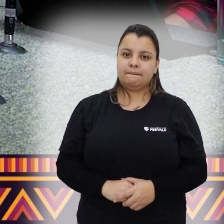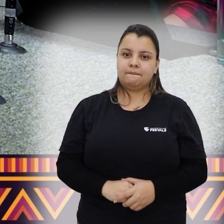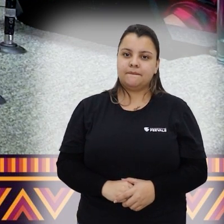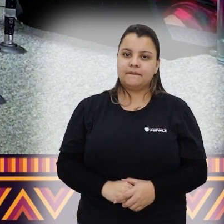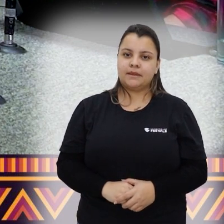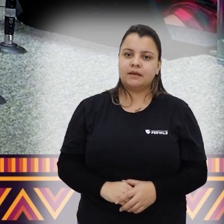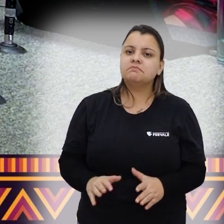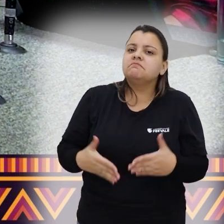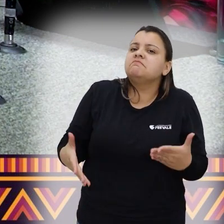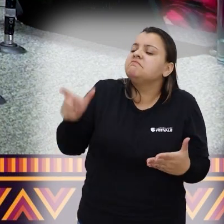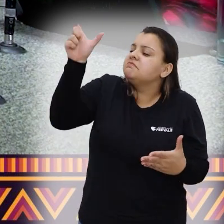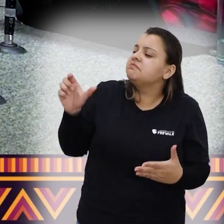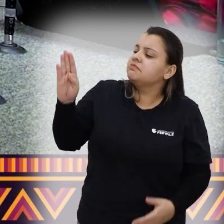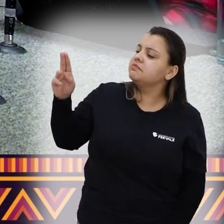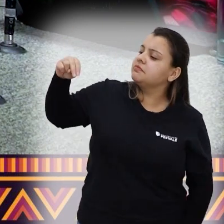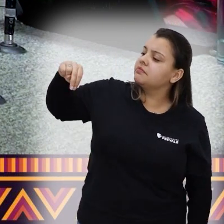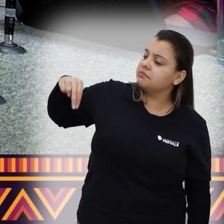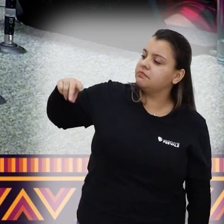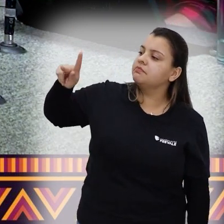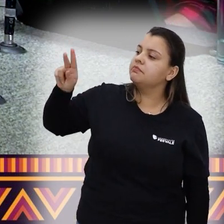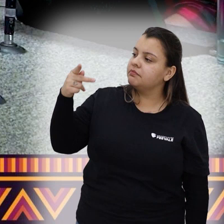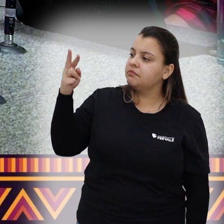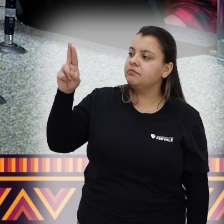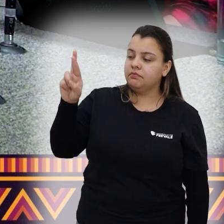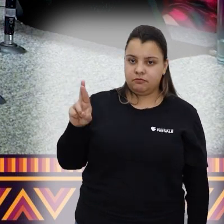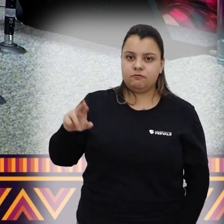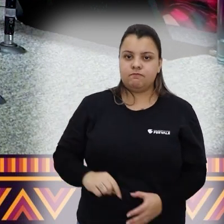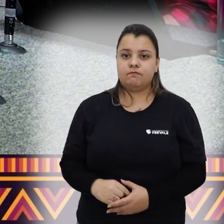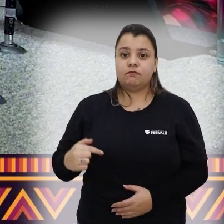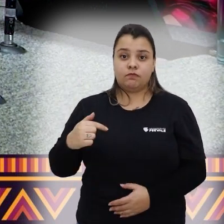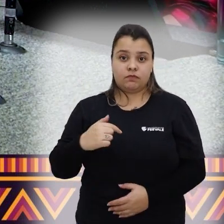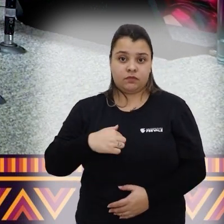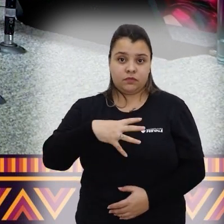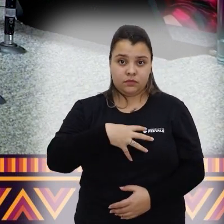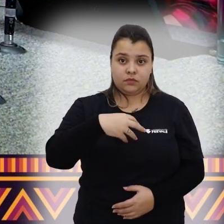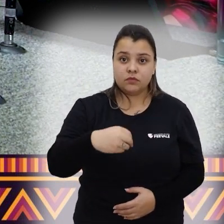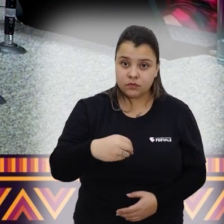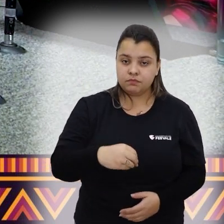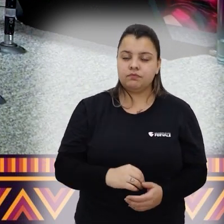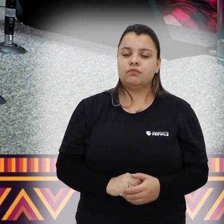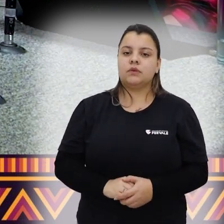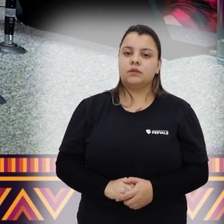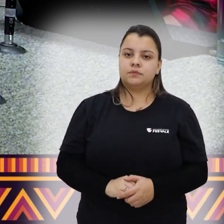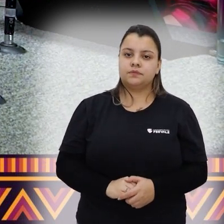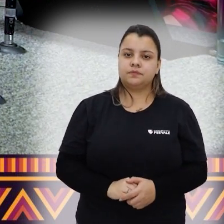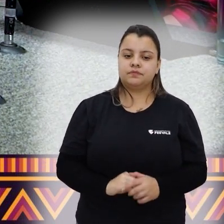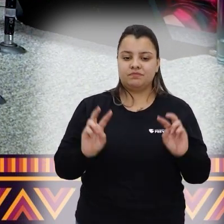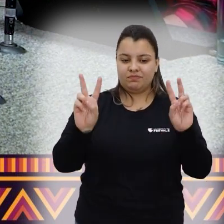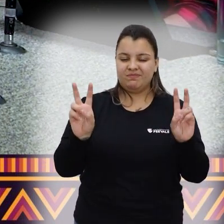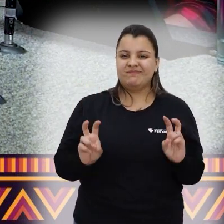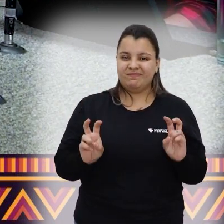Quem é o Benhur? Meu nome é Benhur Rezende. Eu sou filho de uma